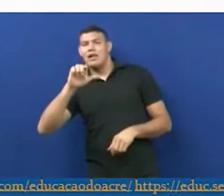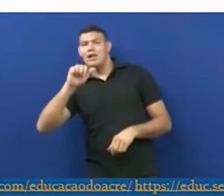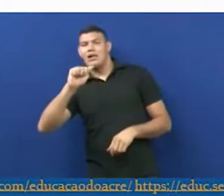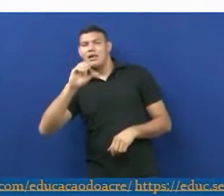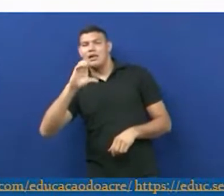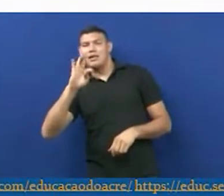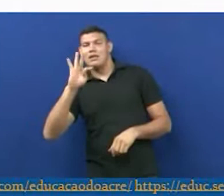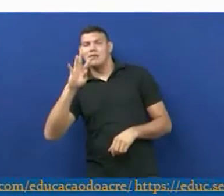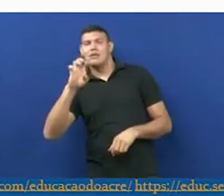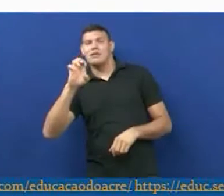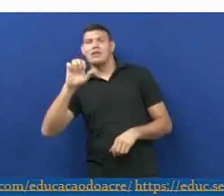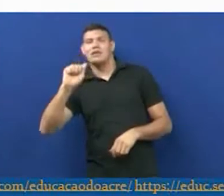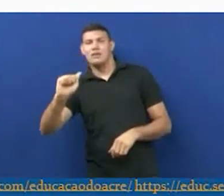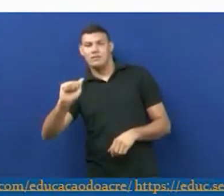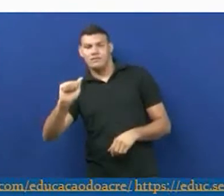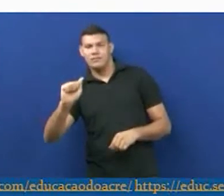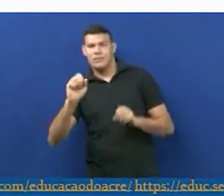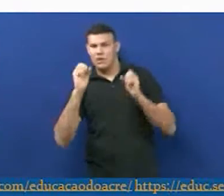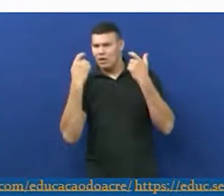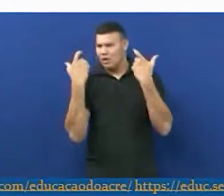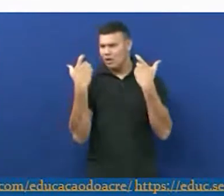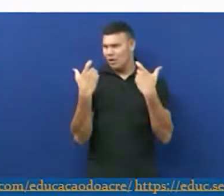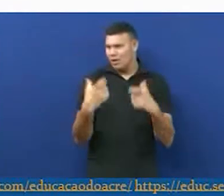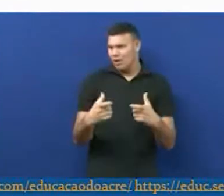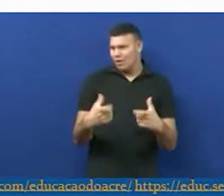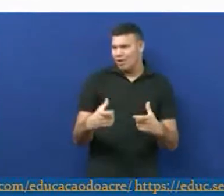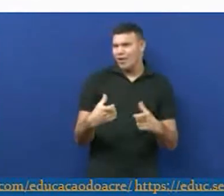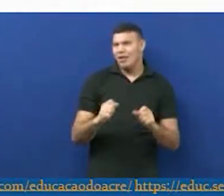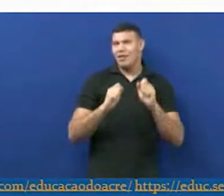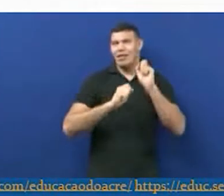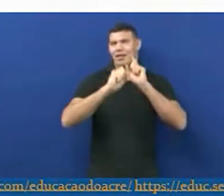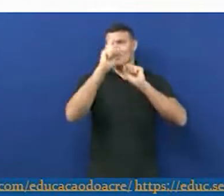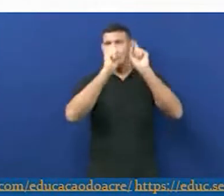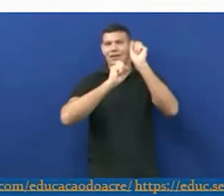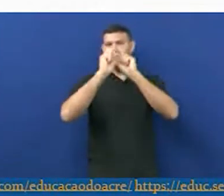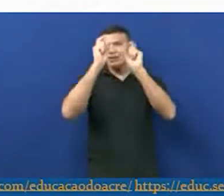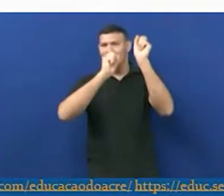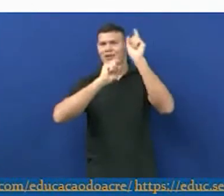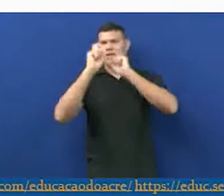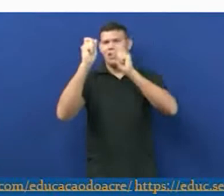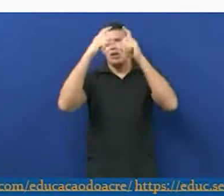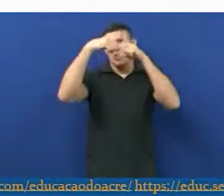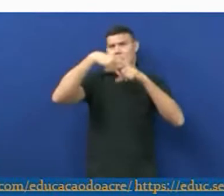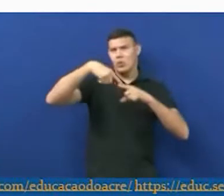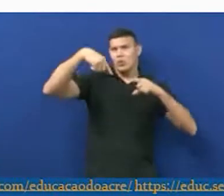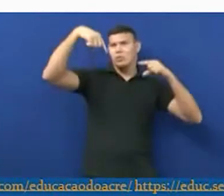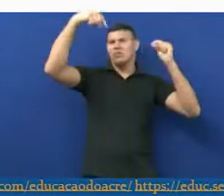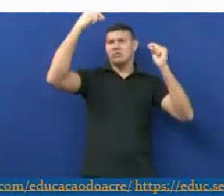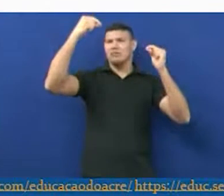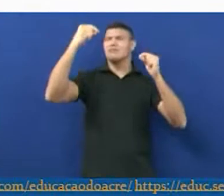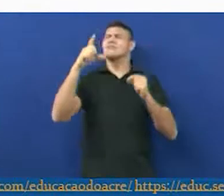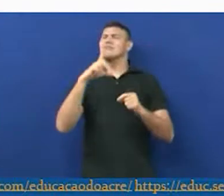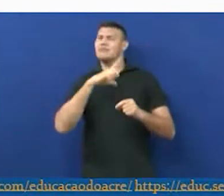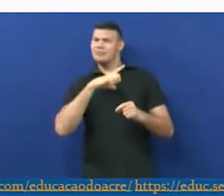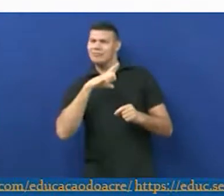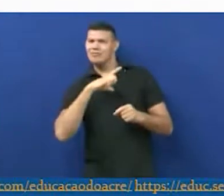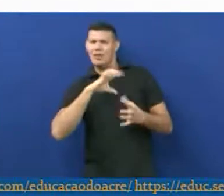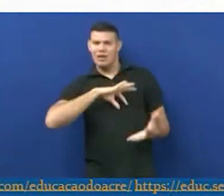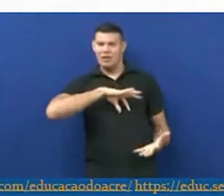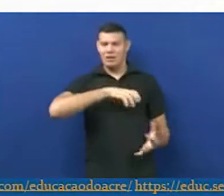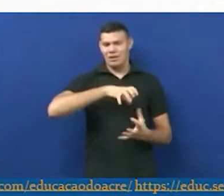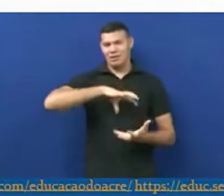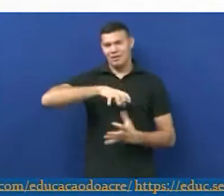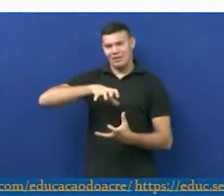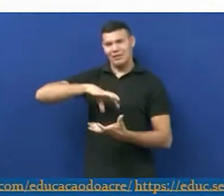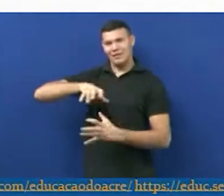conjunto natural, porque as estrelas estão reunidas ali naturalmente. No Sistema Solar, além de a gente encontrar os